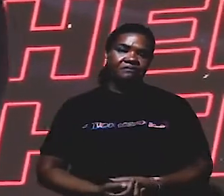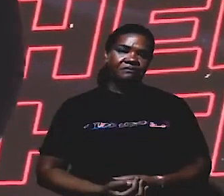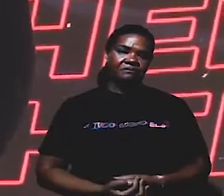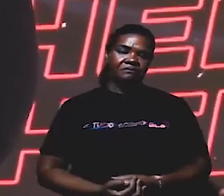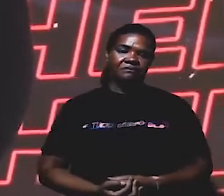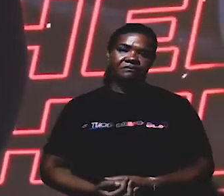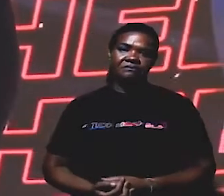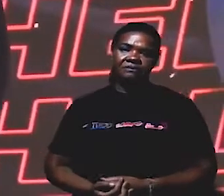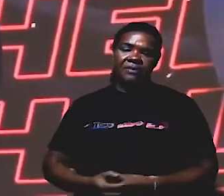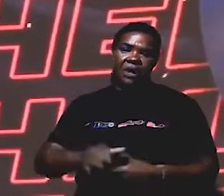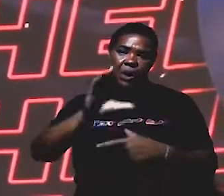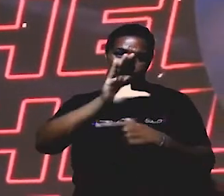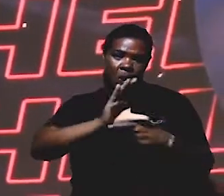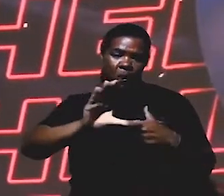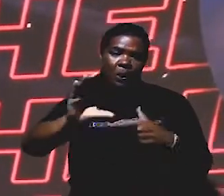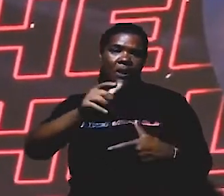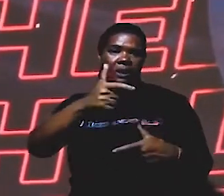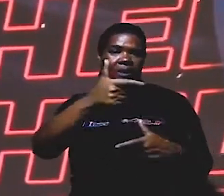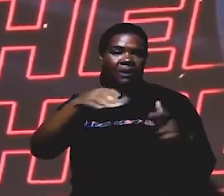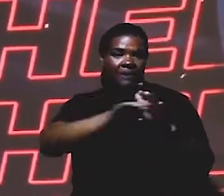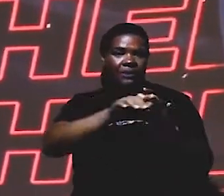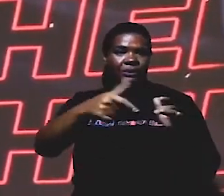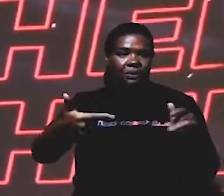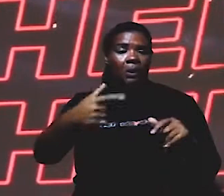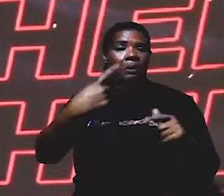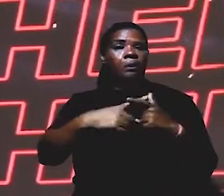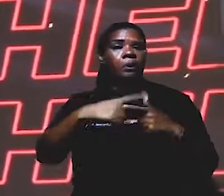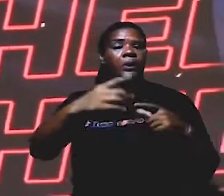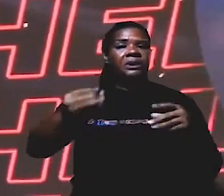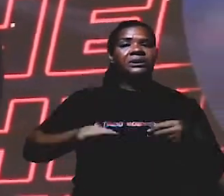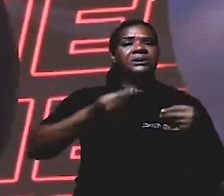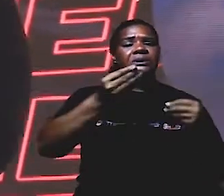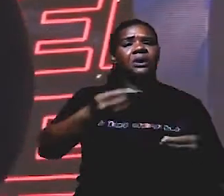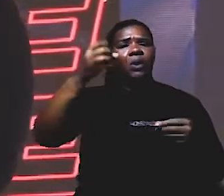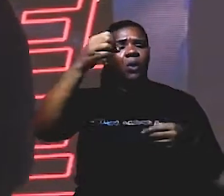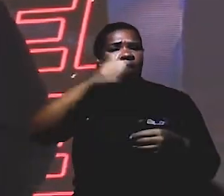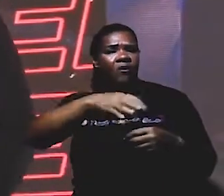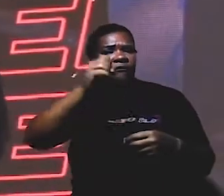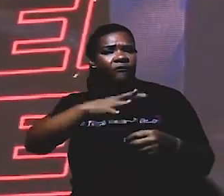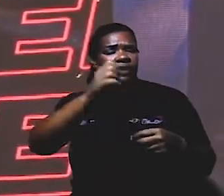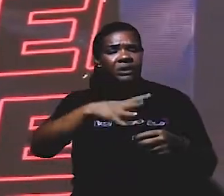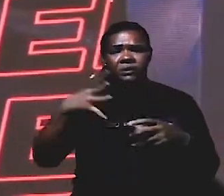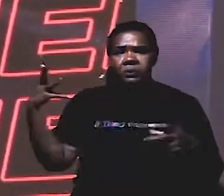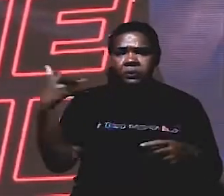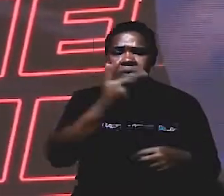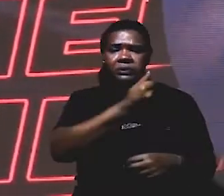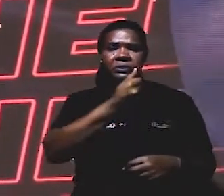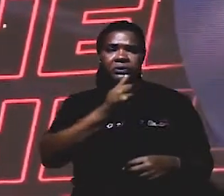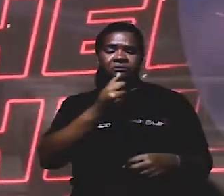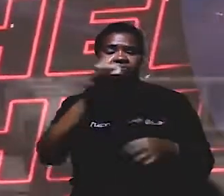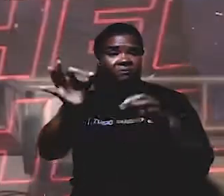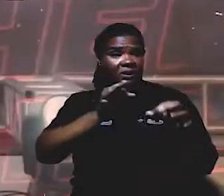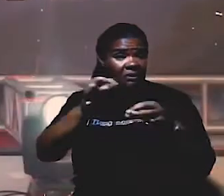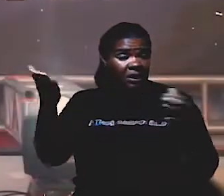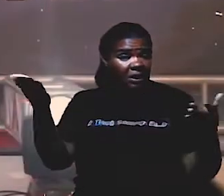Segundo Crônicas, capítulo 1, versículo 2 e 3, diz por que ele deu uma oferta tão grande, ou fez uma oferta tão grande. Se prepare para ouvir o que eu vou lhe